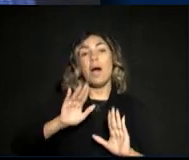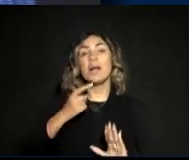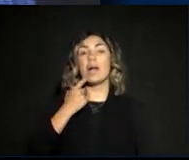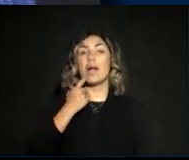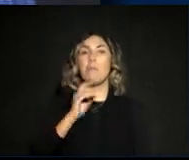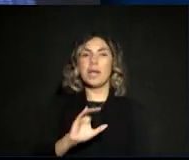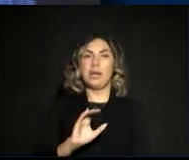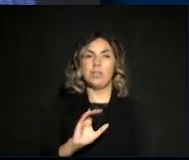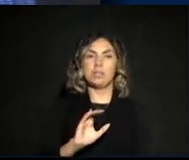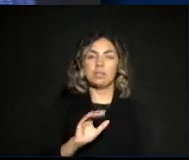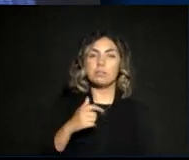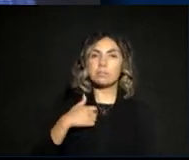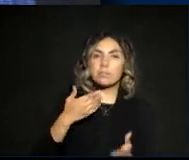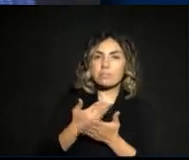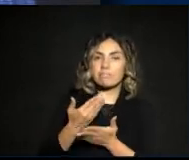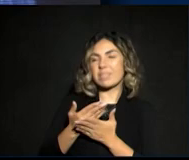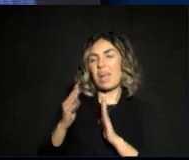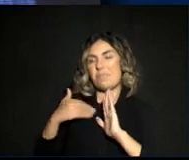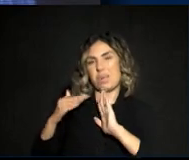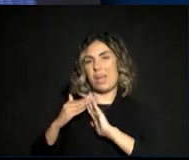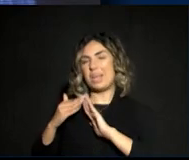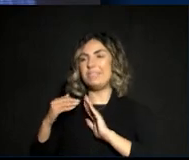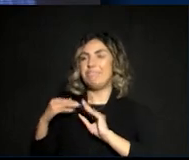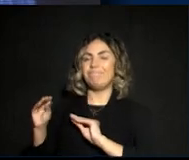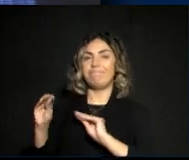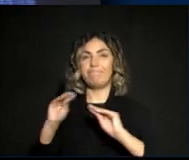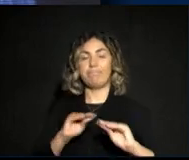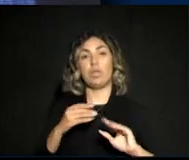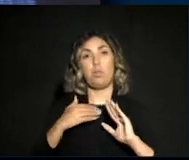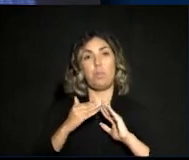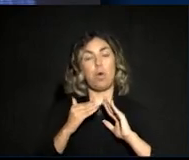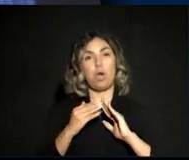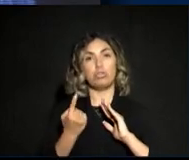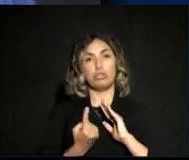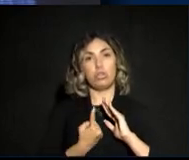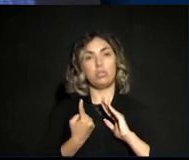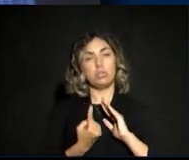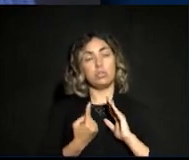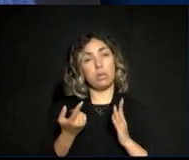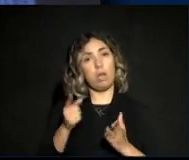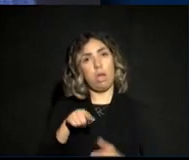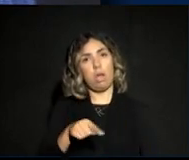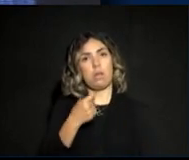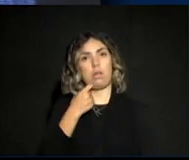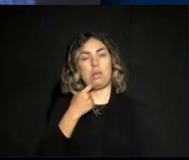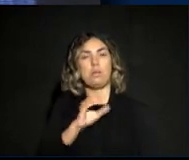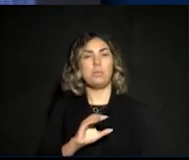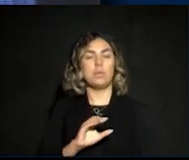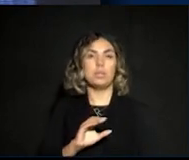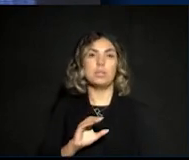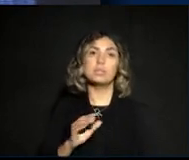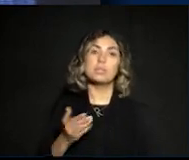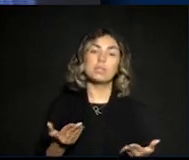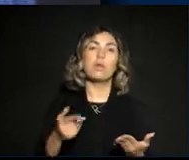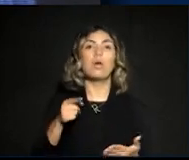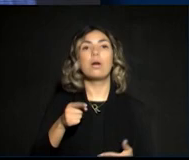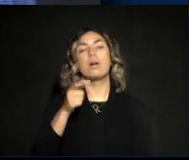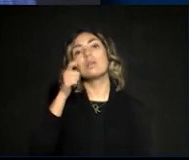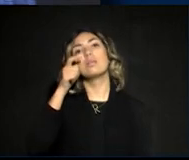né para quando eu sair de casa fui morar sozinho é interna na escola preparatório é